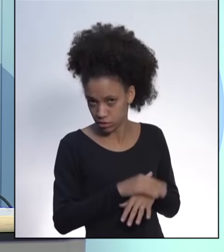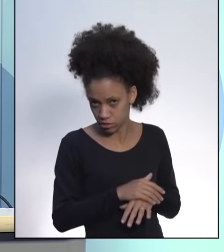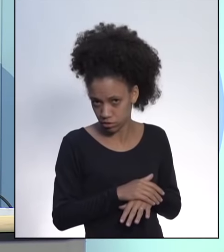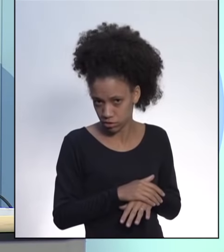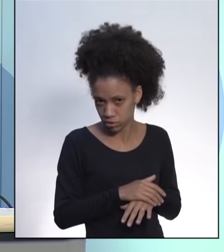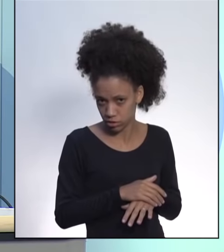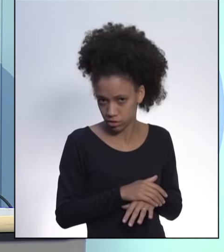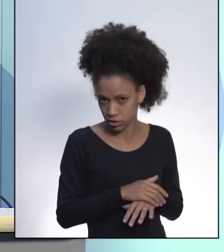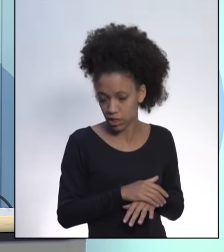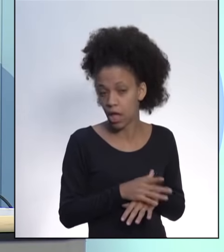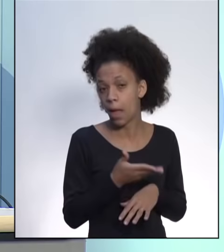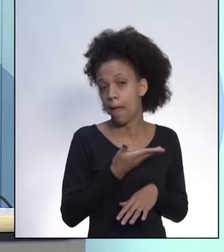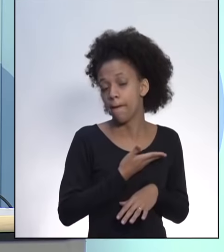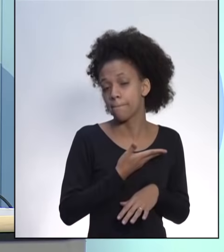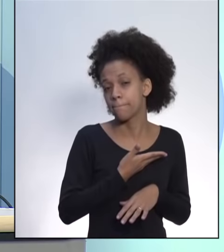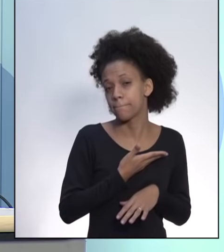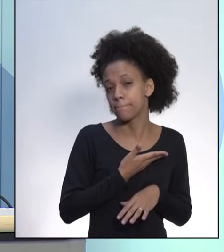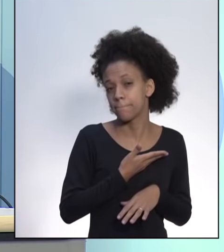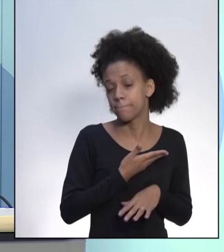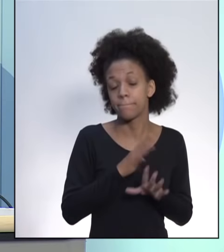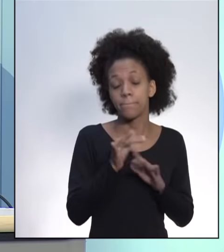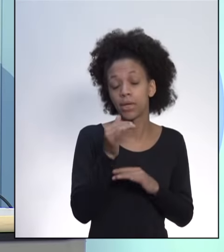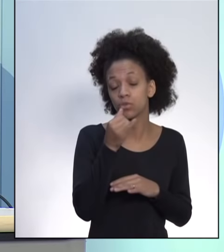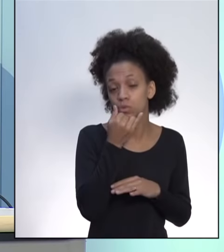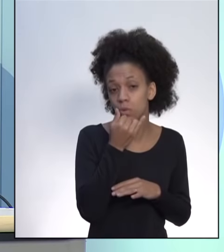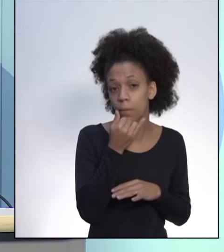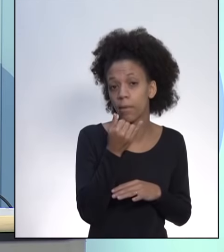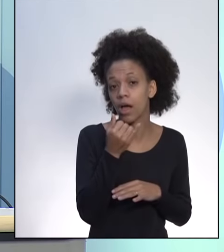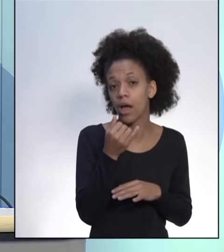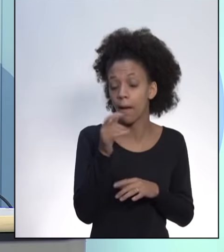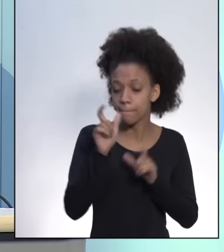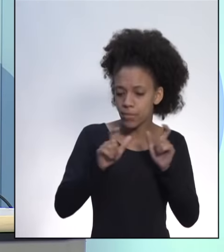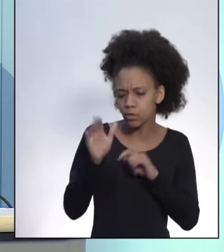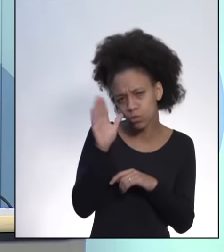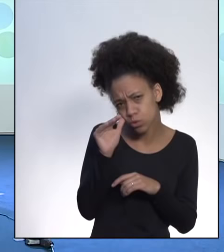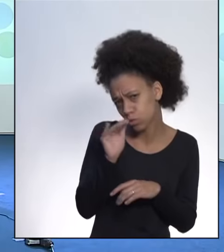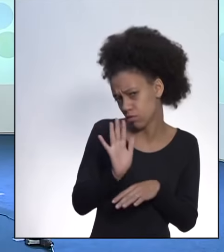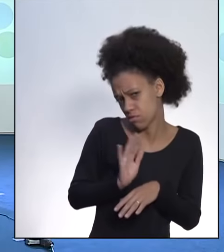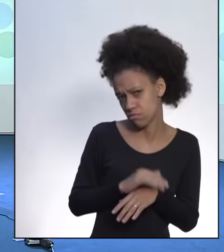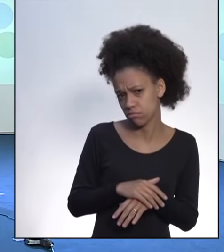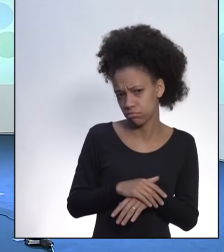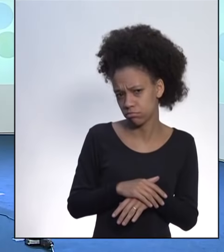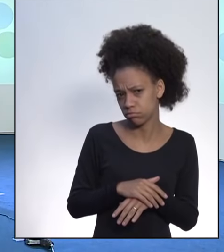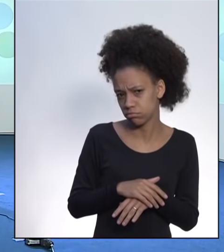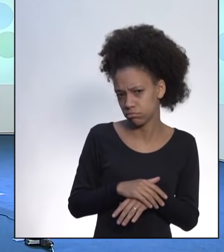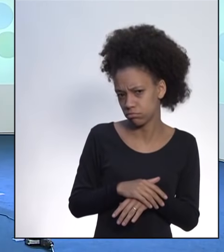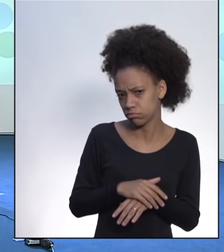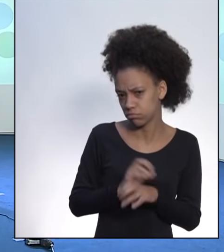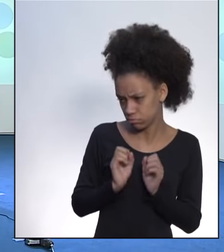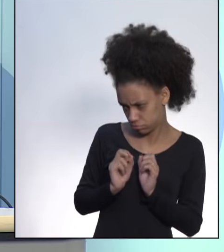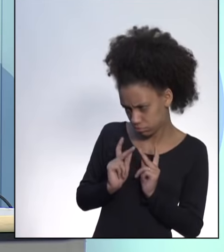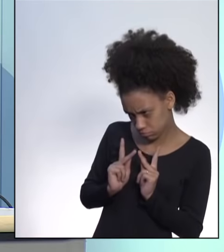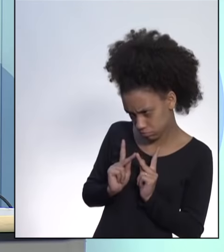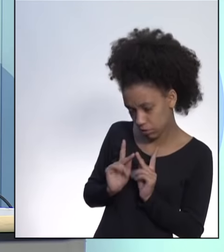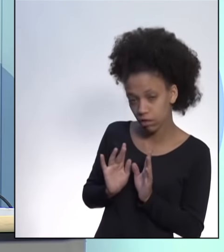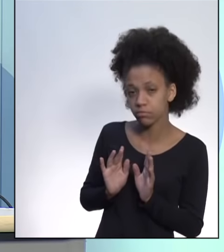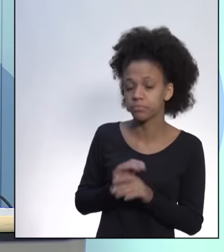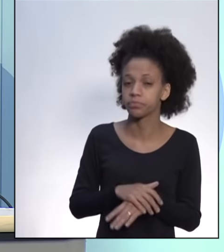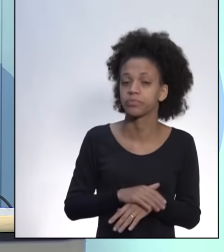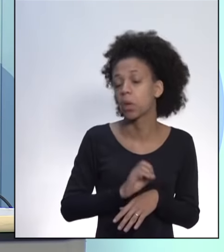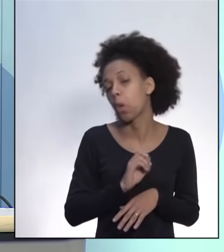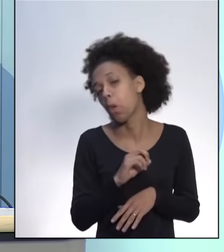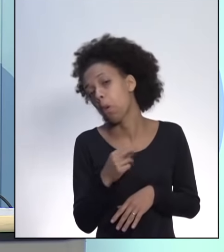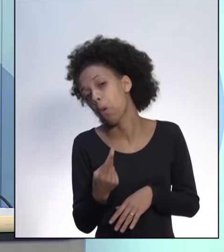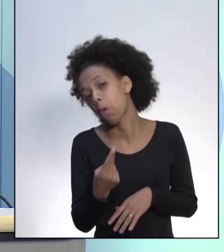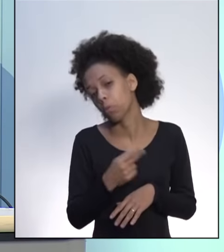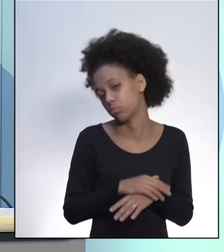é ecologistas são pessoas curiosas ok o great ou ecologia